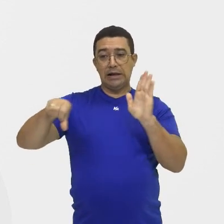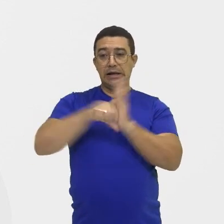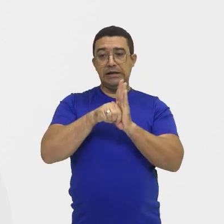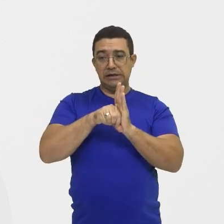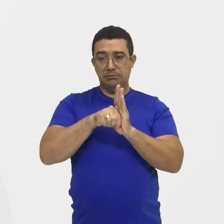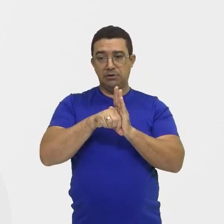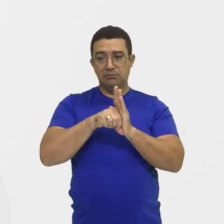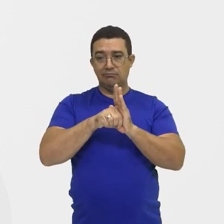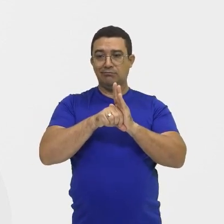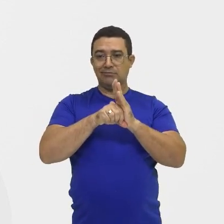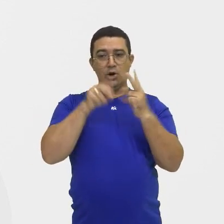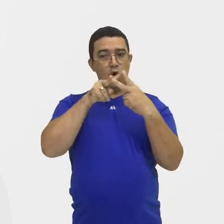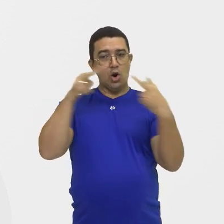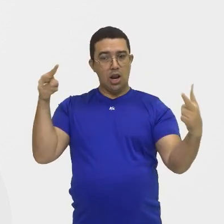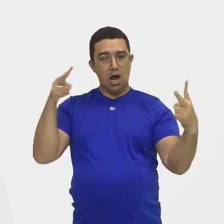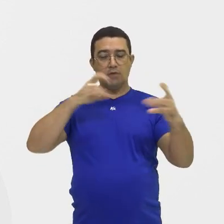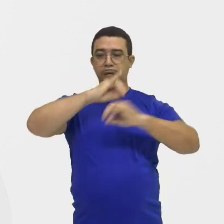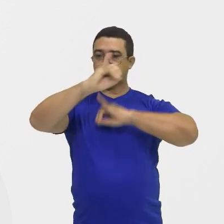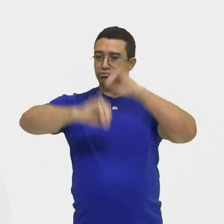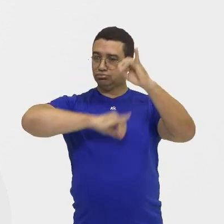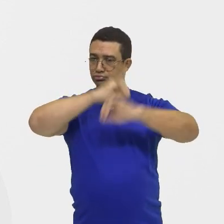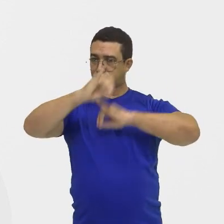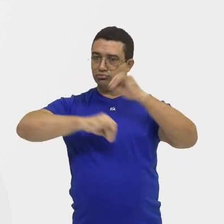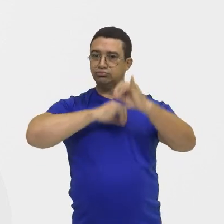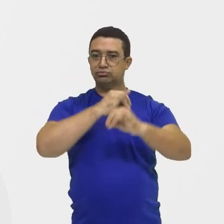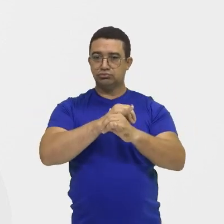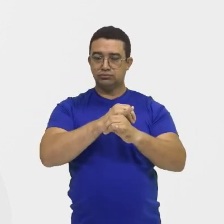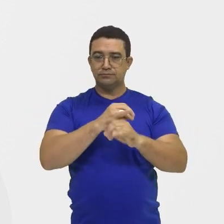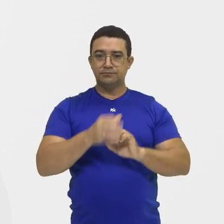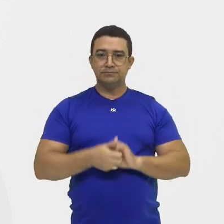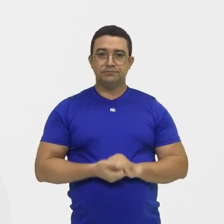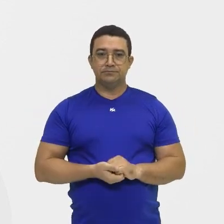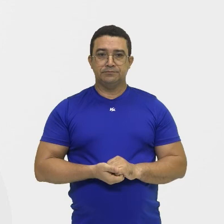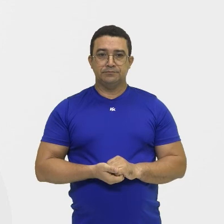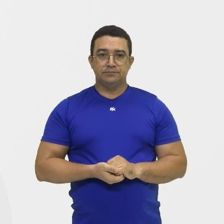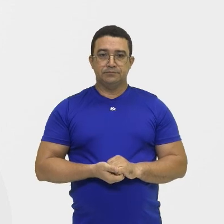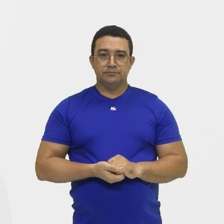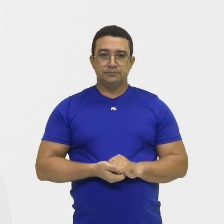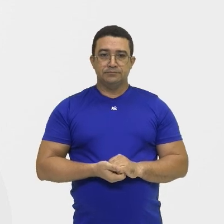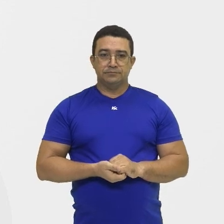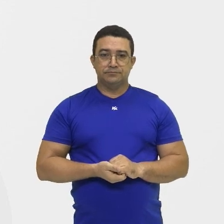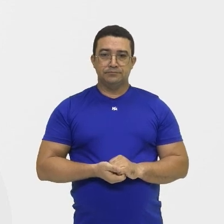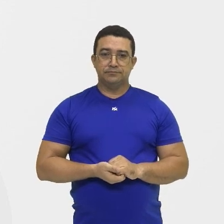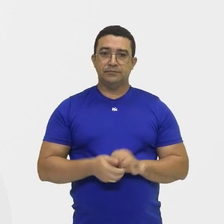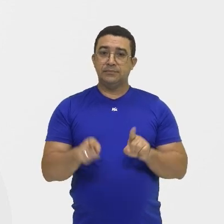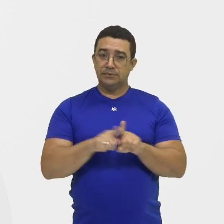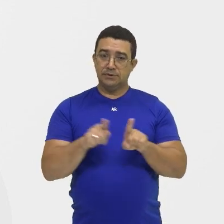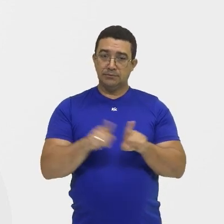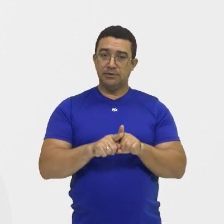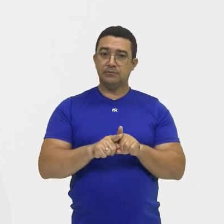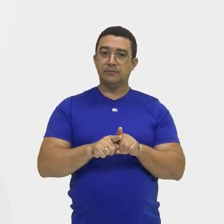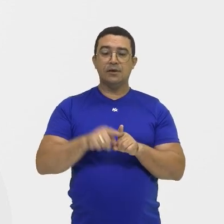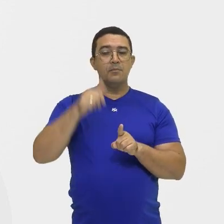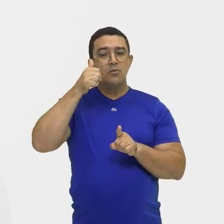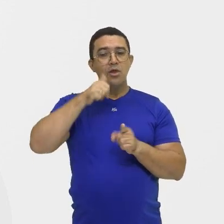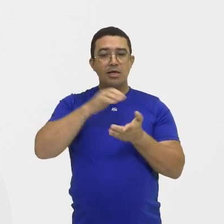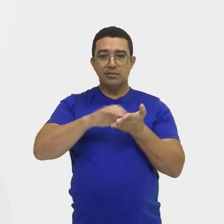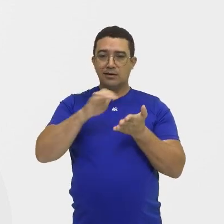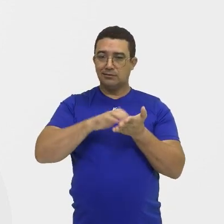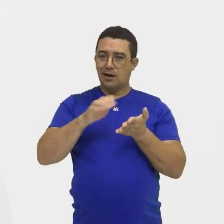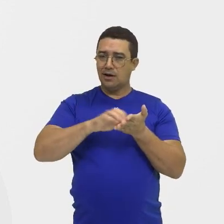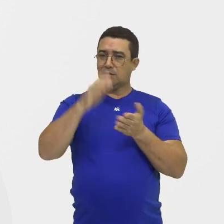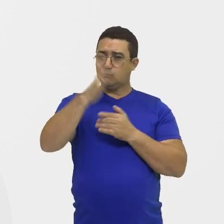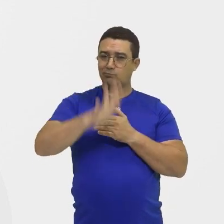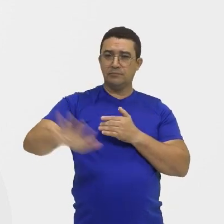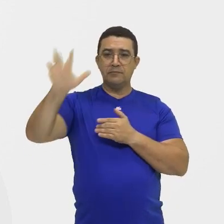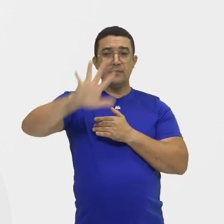a mulher. E quem está celebrando isso aí é a ministra Damares. Outra situação é que a secretária nacional de políticas